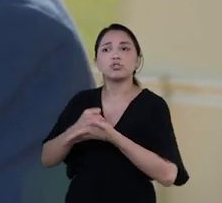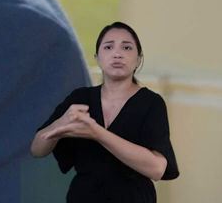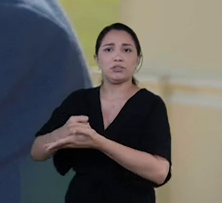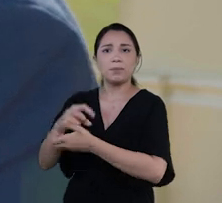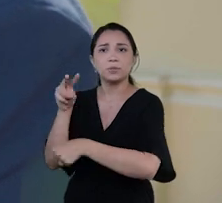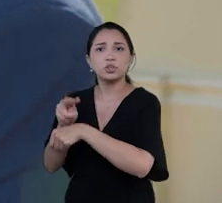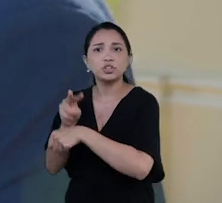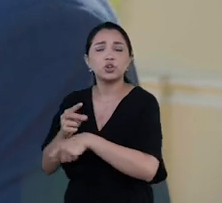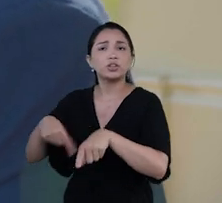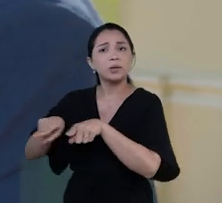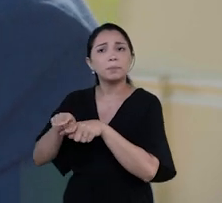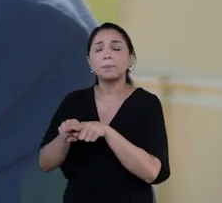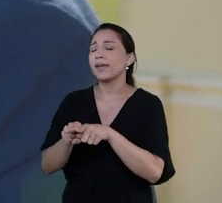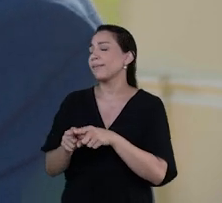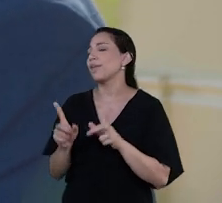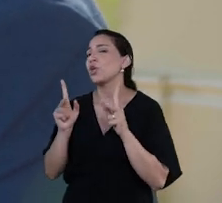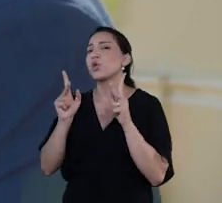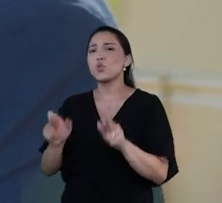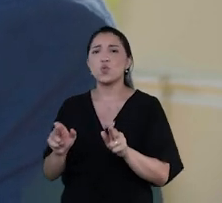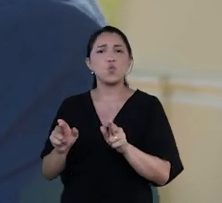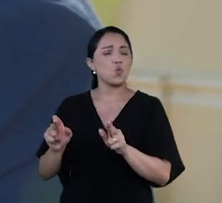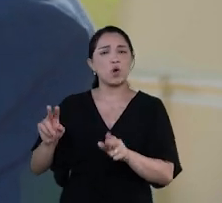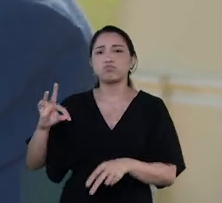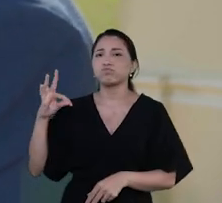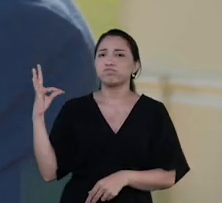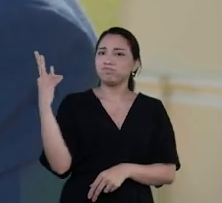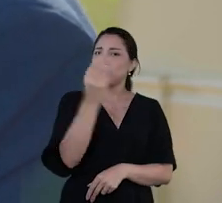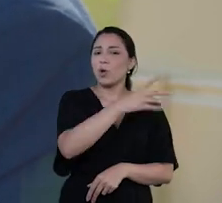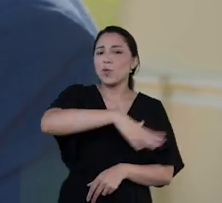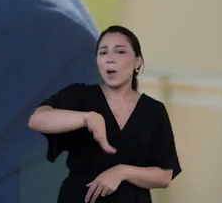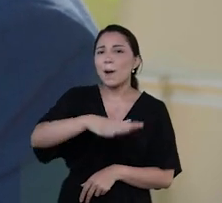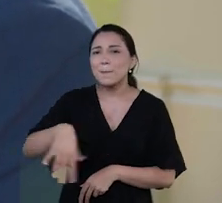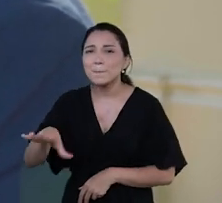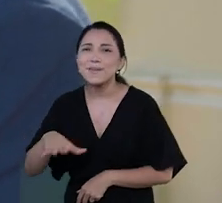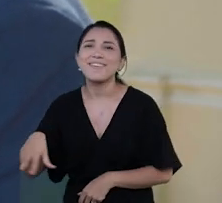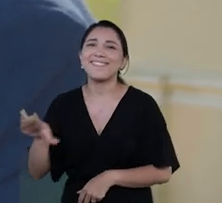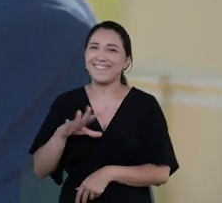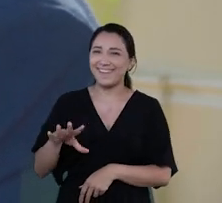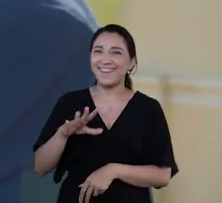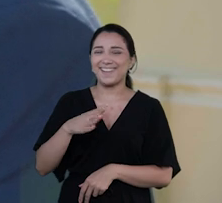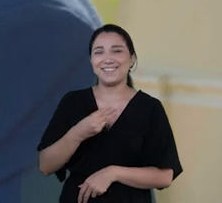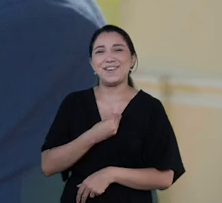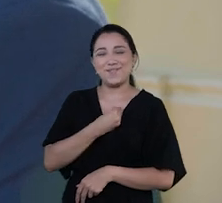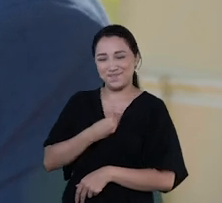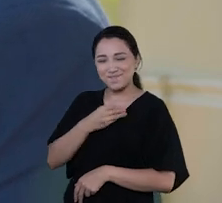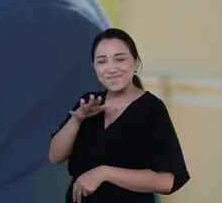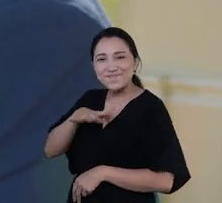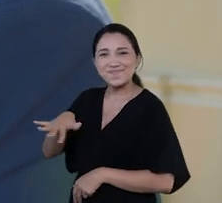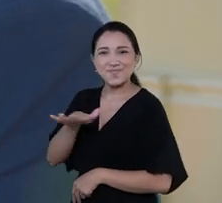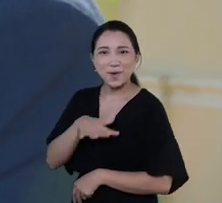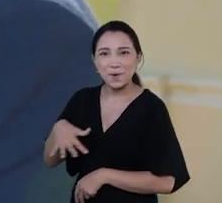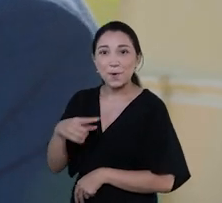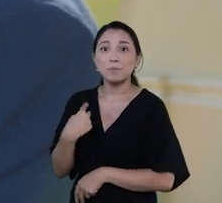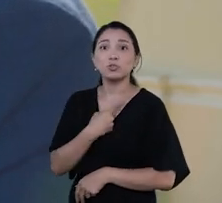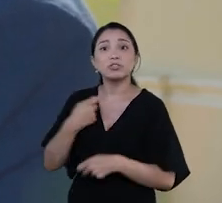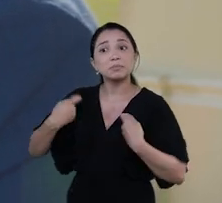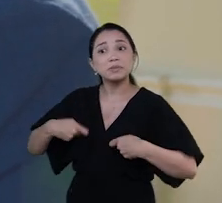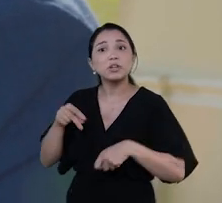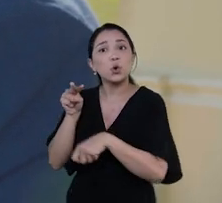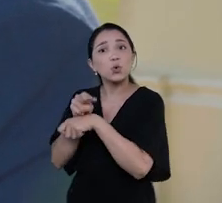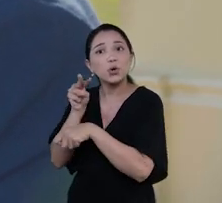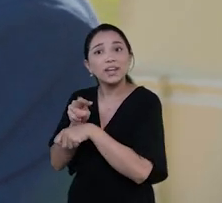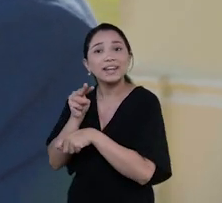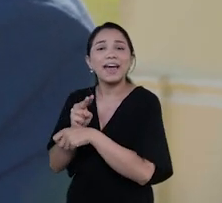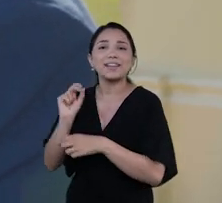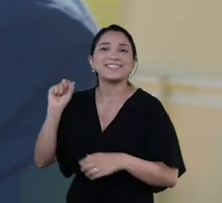ambientes todos os nossos ecossistemas né os biomas né que que são pessoas que estão ali e que a gente precisa cuidar e garantir né